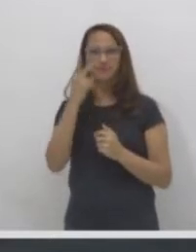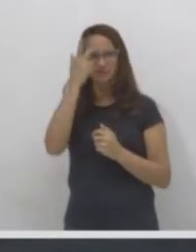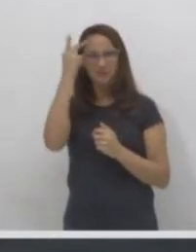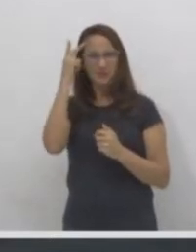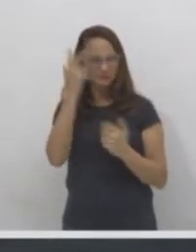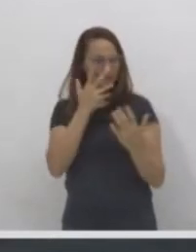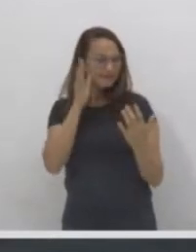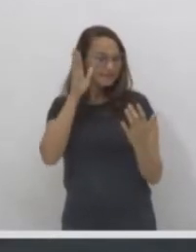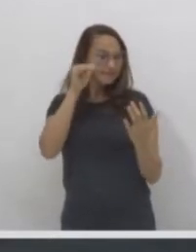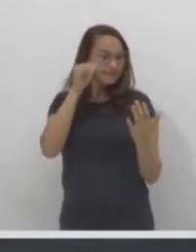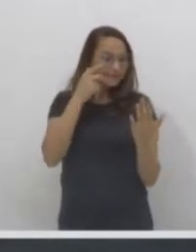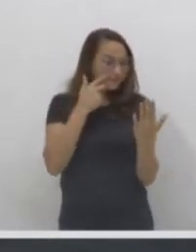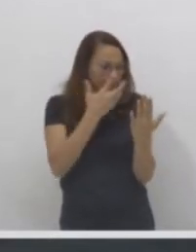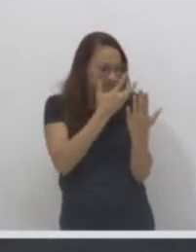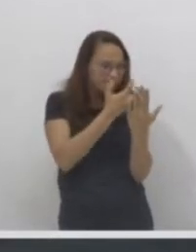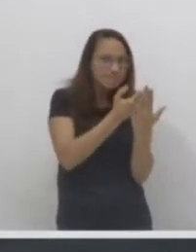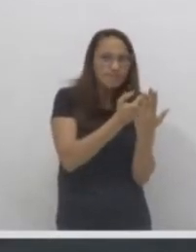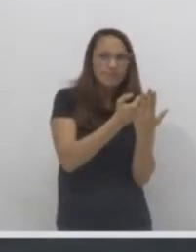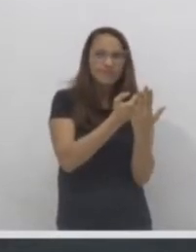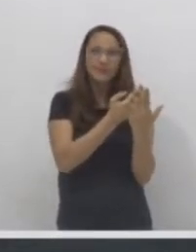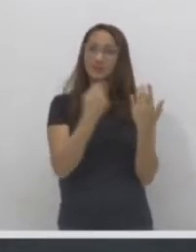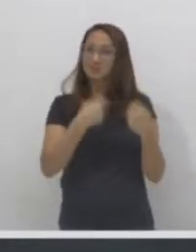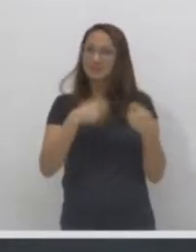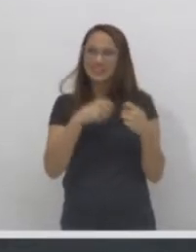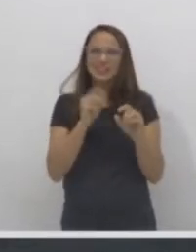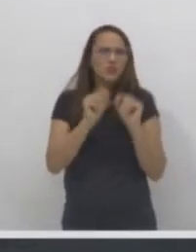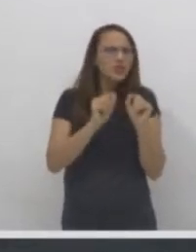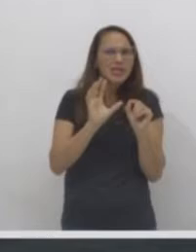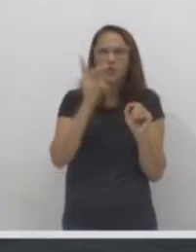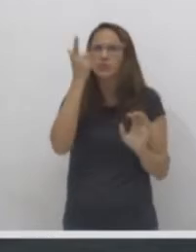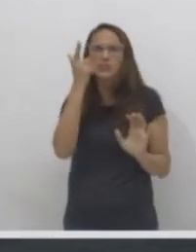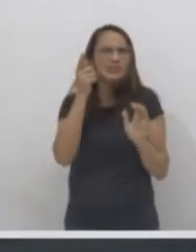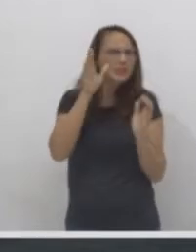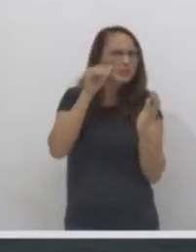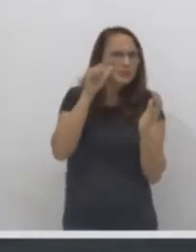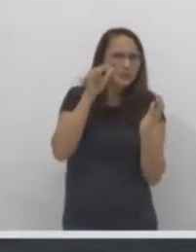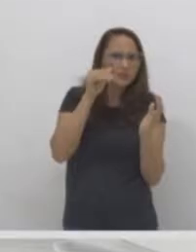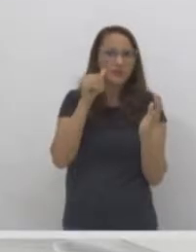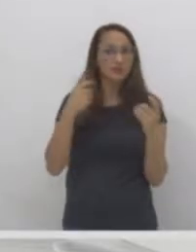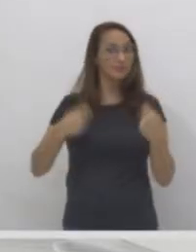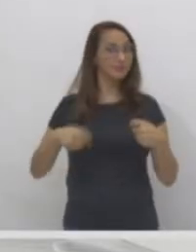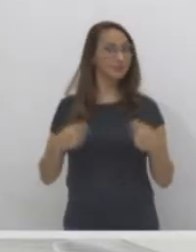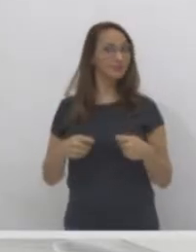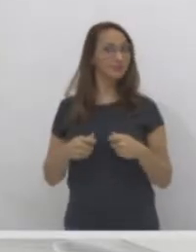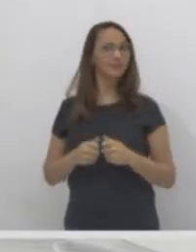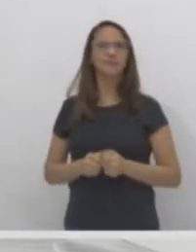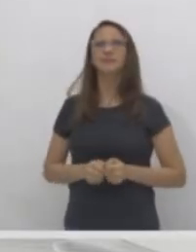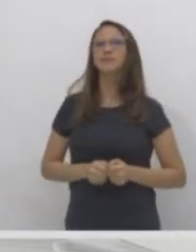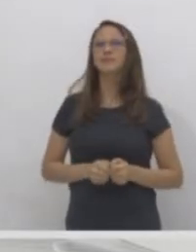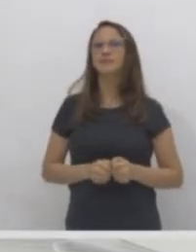na história e tente resolver esse mistério, essa situação. Vamos continuar aqui no slide.